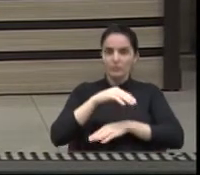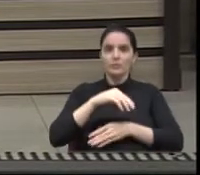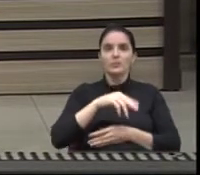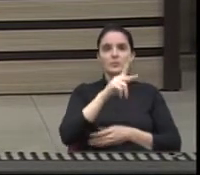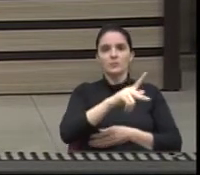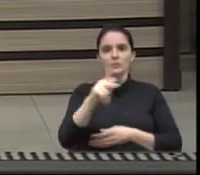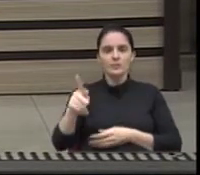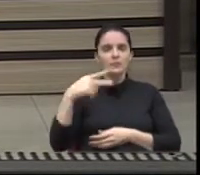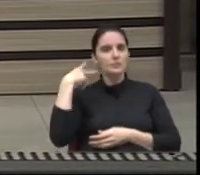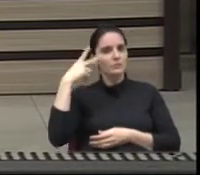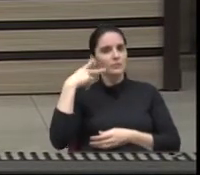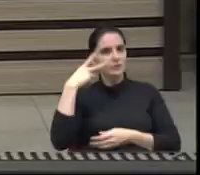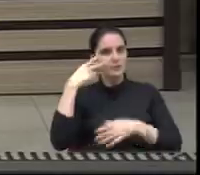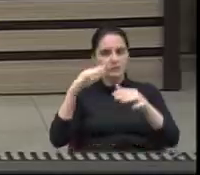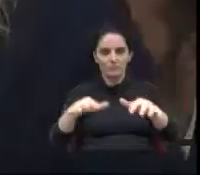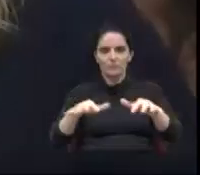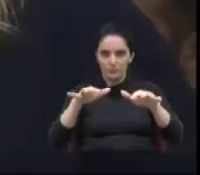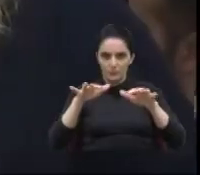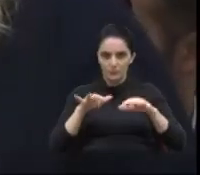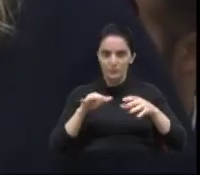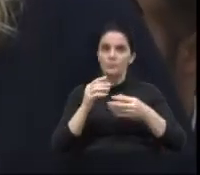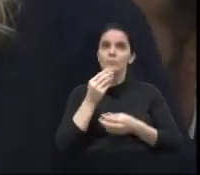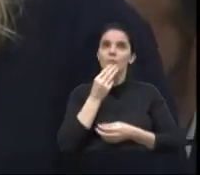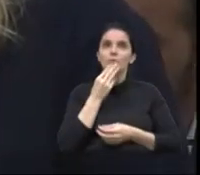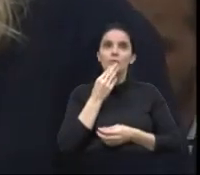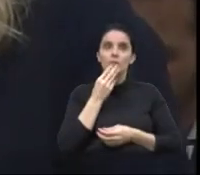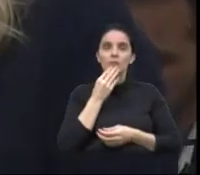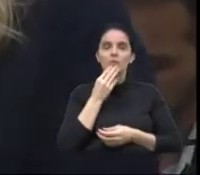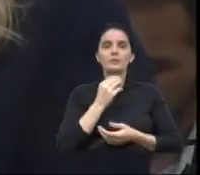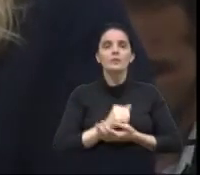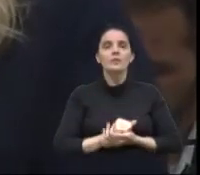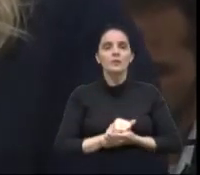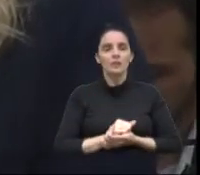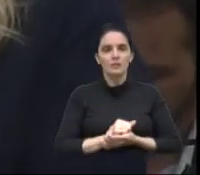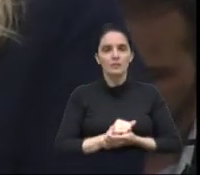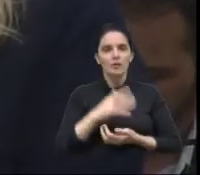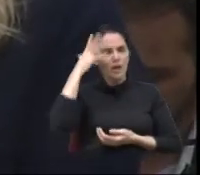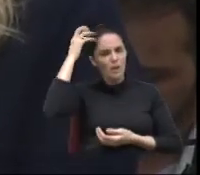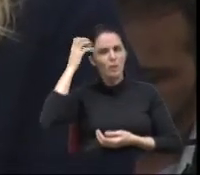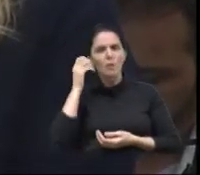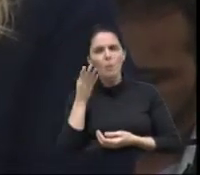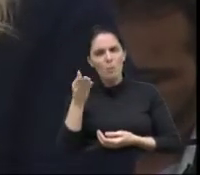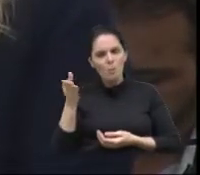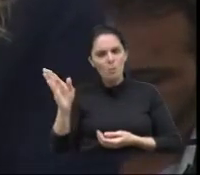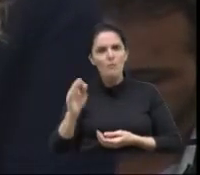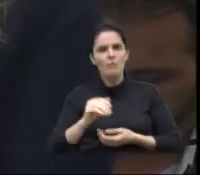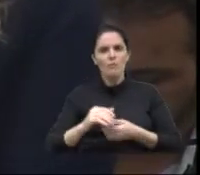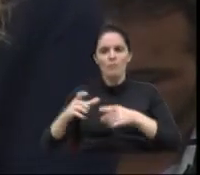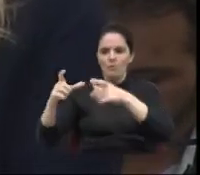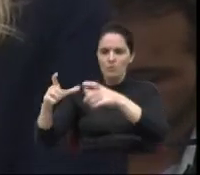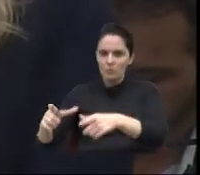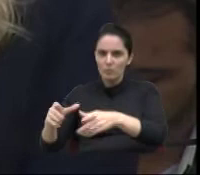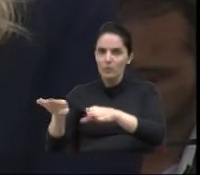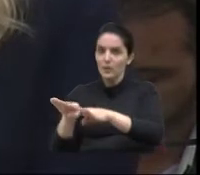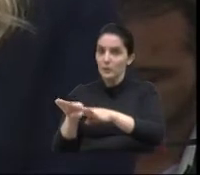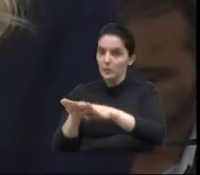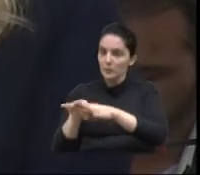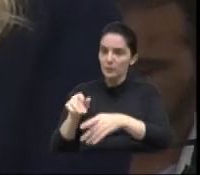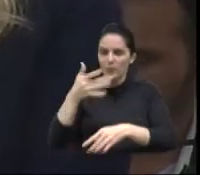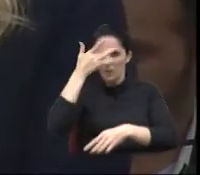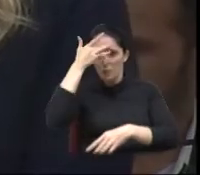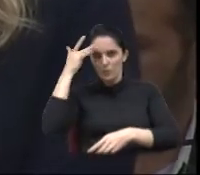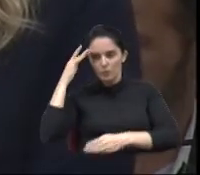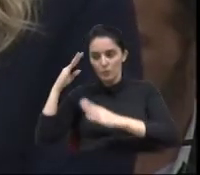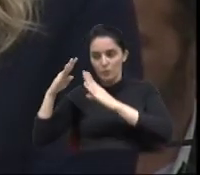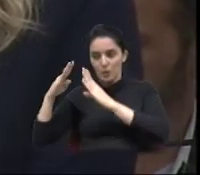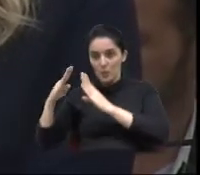ouvintes. Realmente, Vaguinho, eu também estive lá recentemente com a moradora lá do bairro, muito preocupada, a